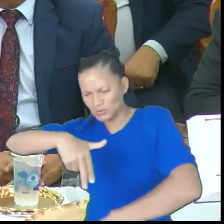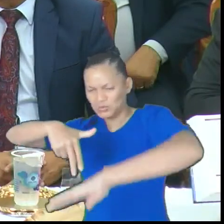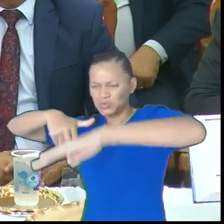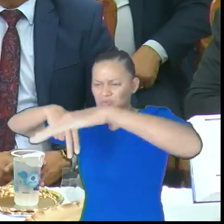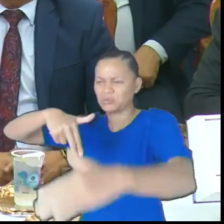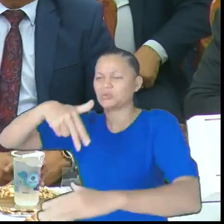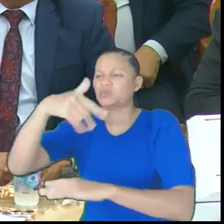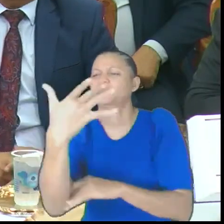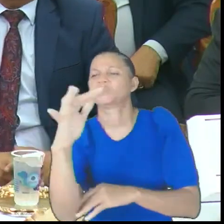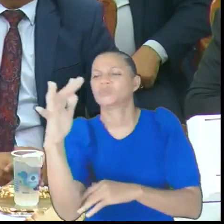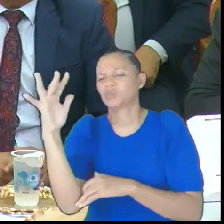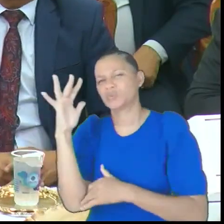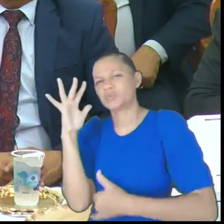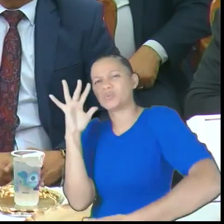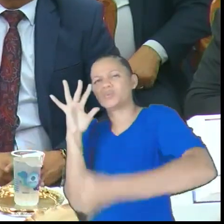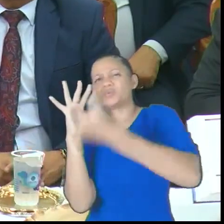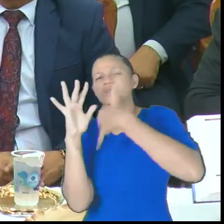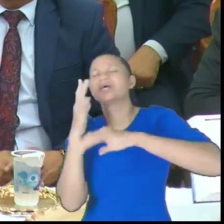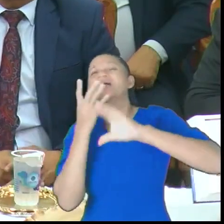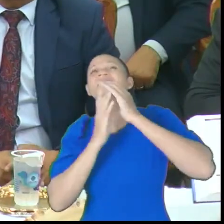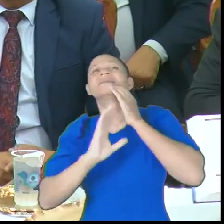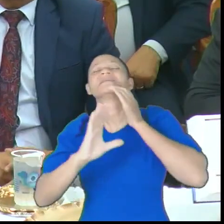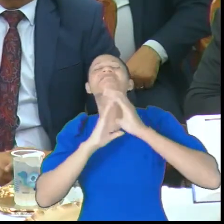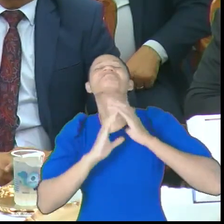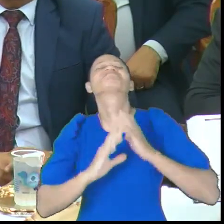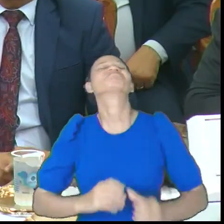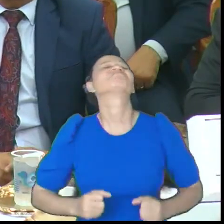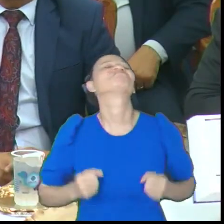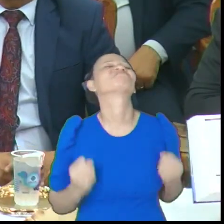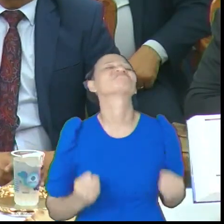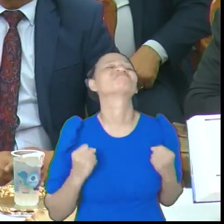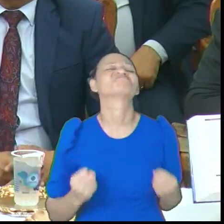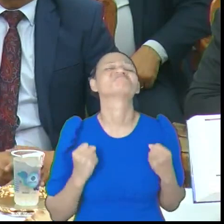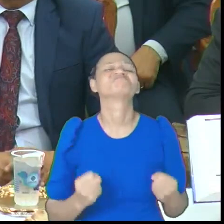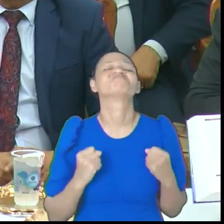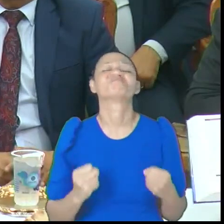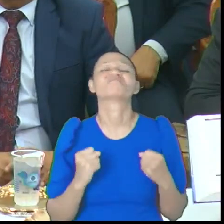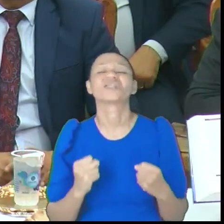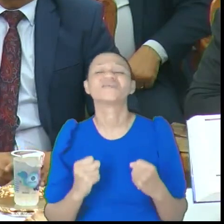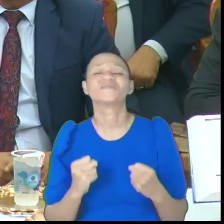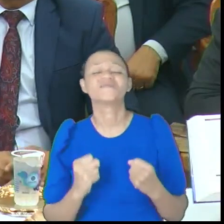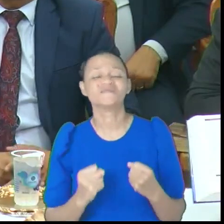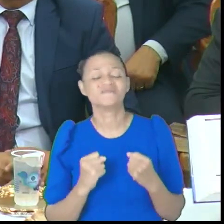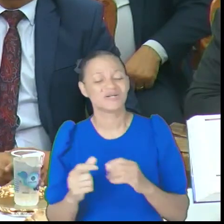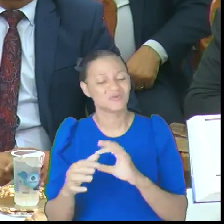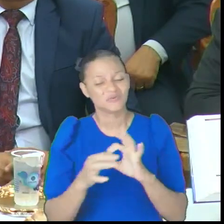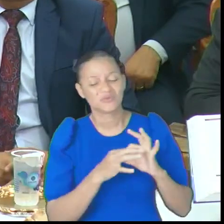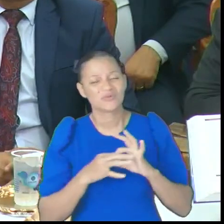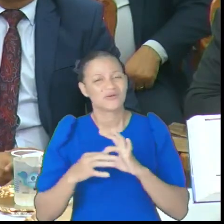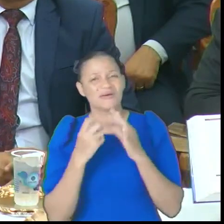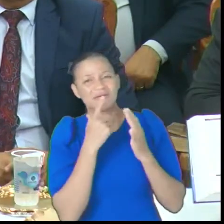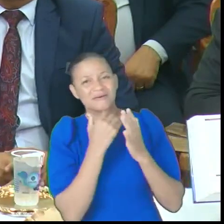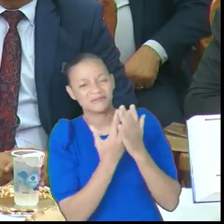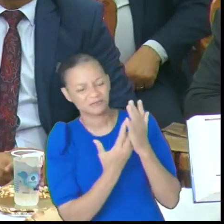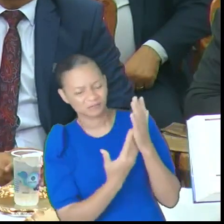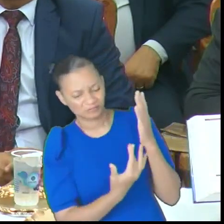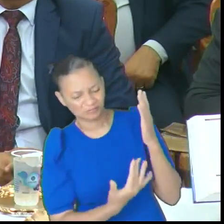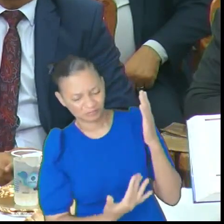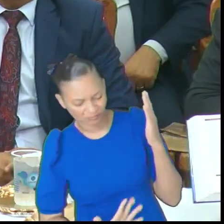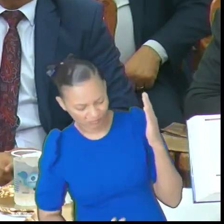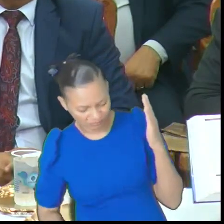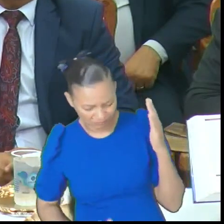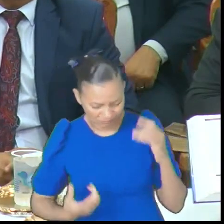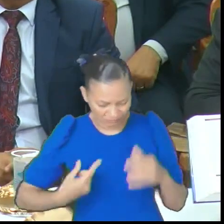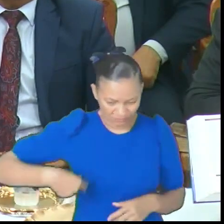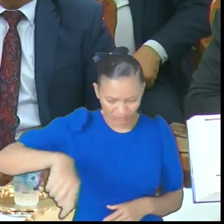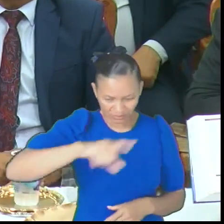cantando, ele disse: nós vamos fazer uma aliança no sangue aqui agora. Nós